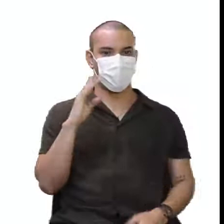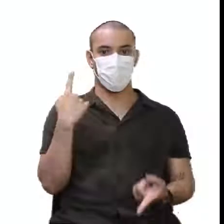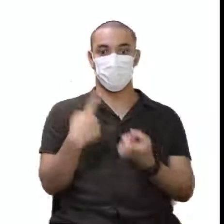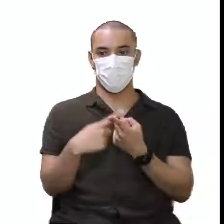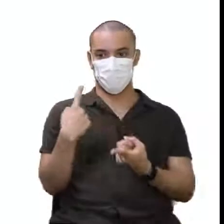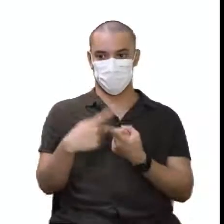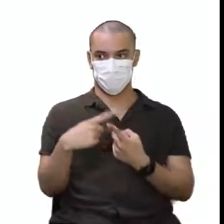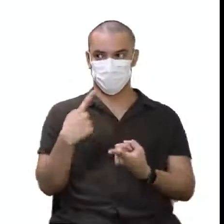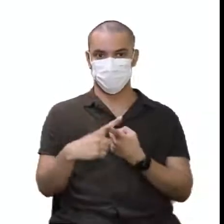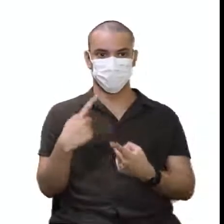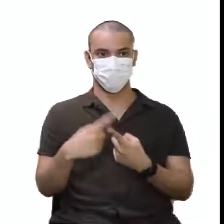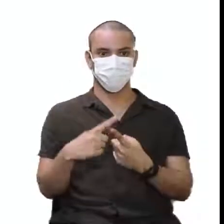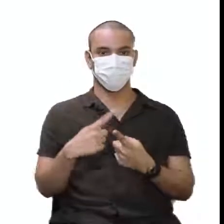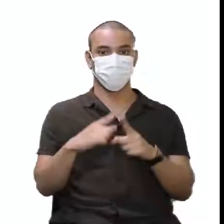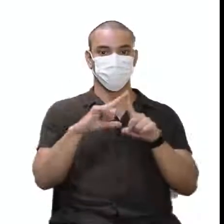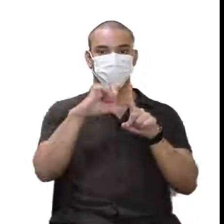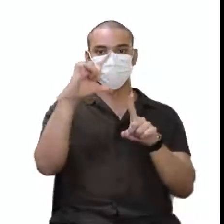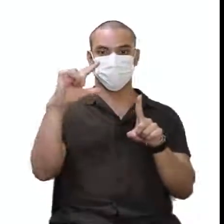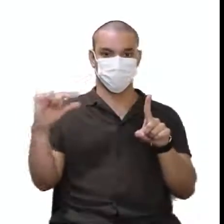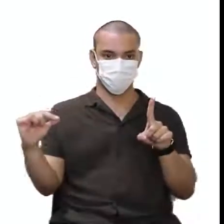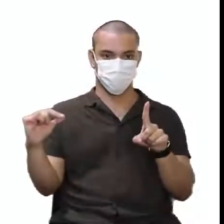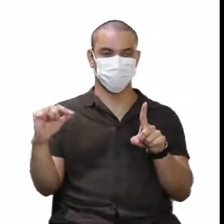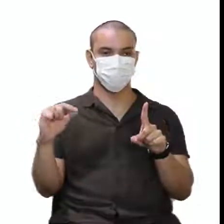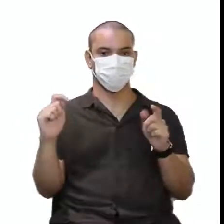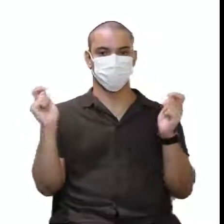plantas tinham que permitir,